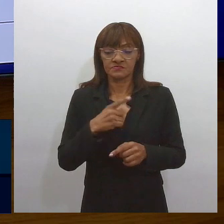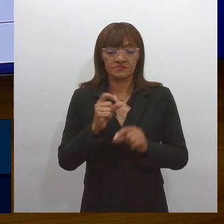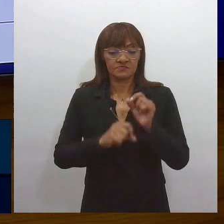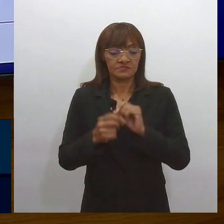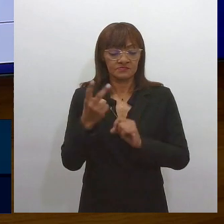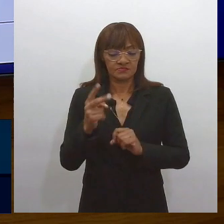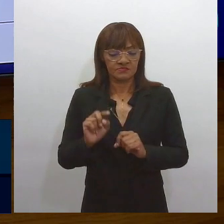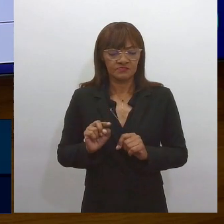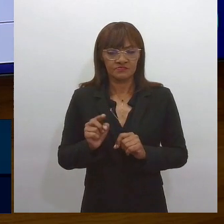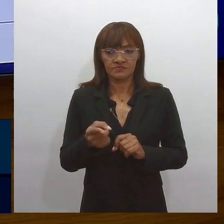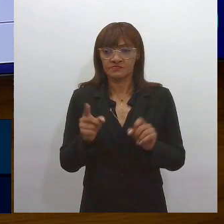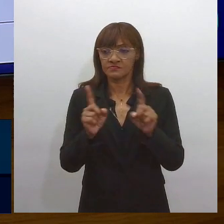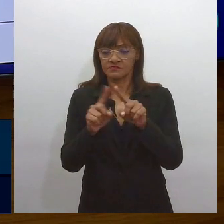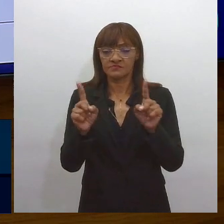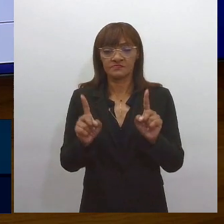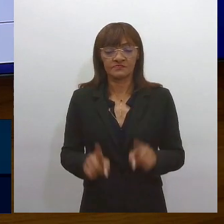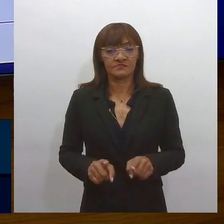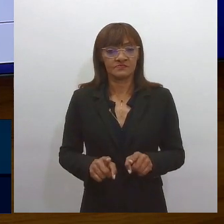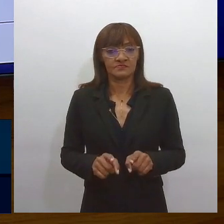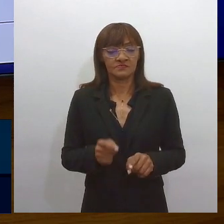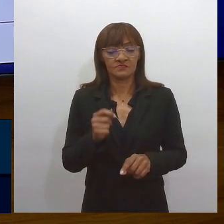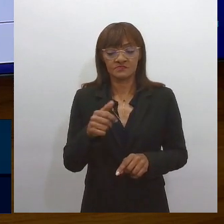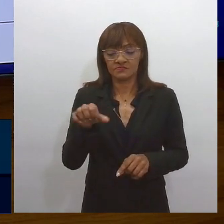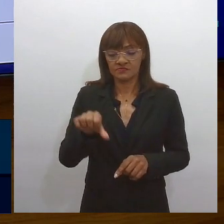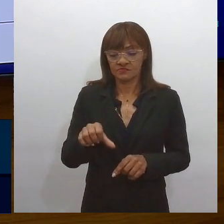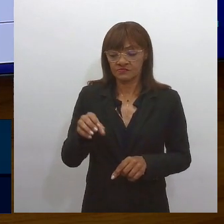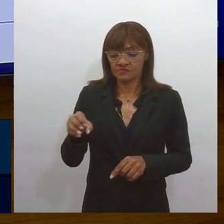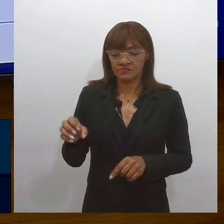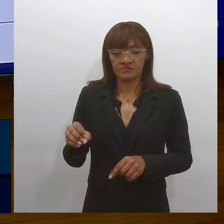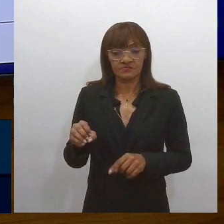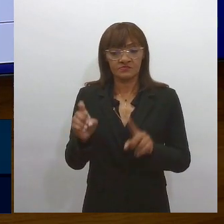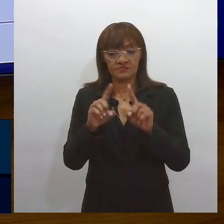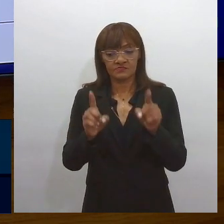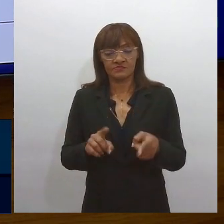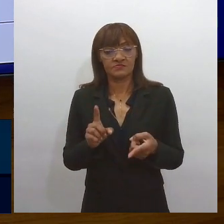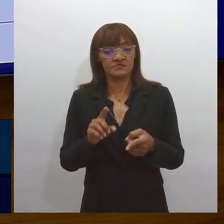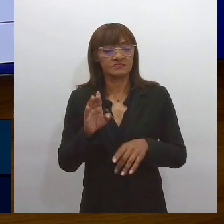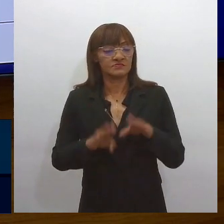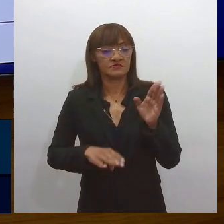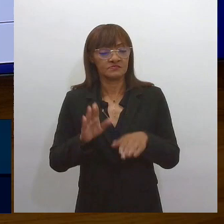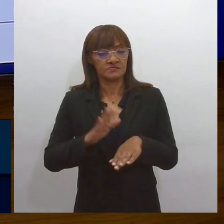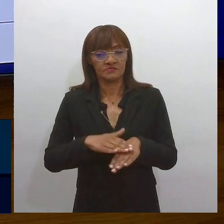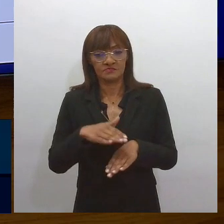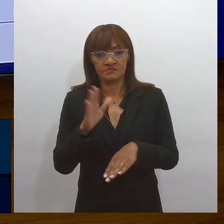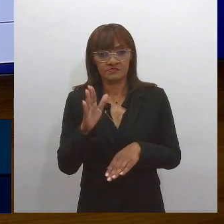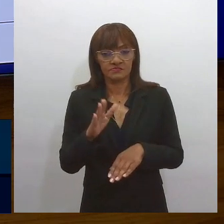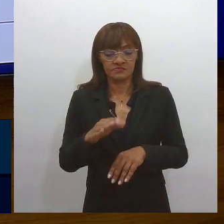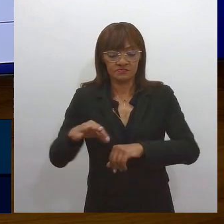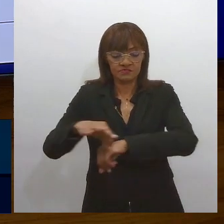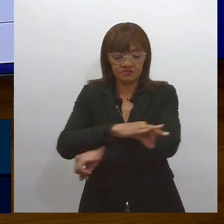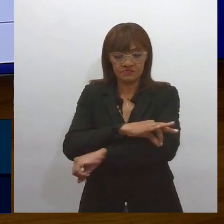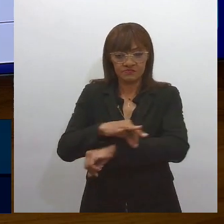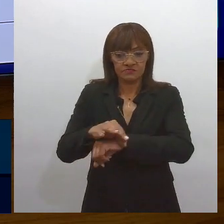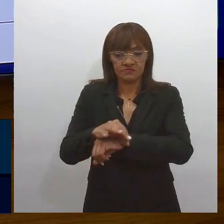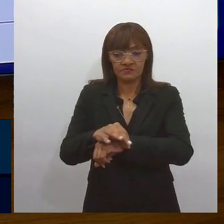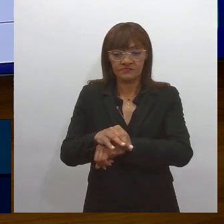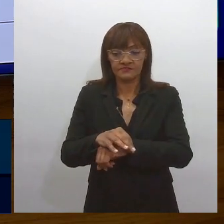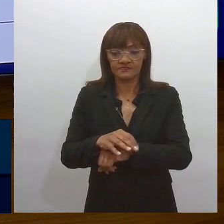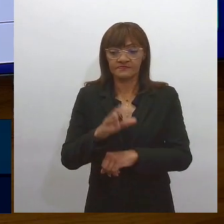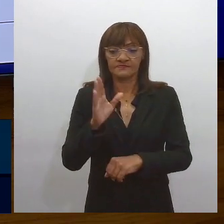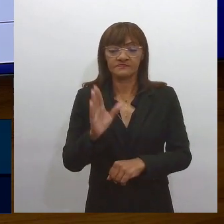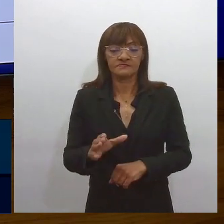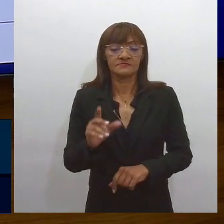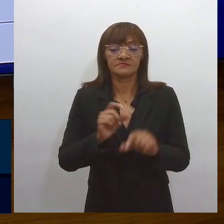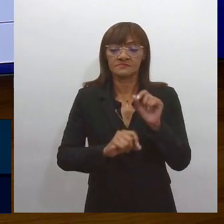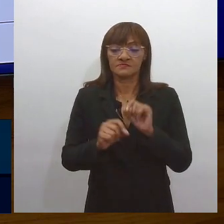900 servidores Talvez um pouco mais são Engenheiros é uma é a maior casa de Engenheiros do governo